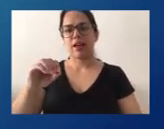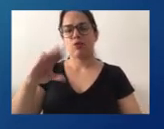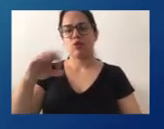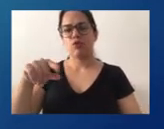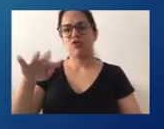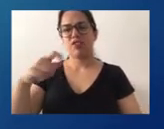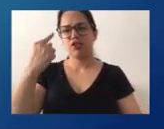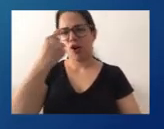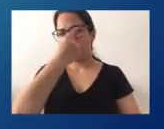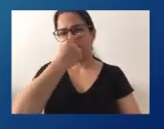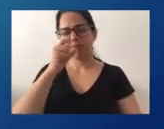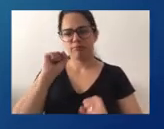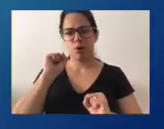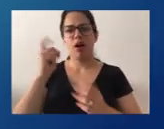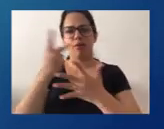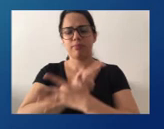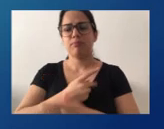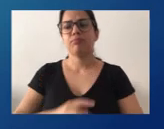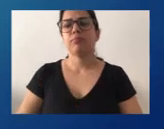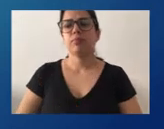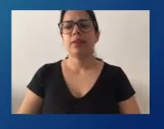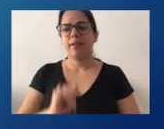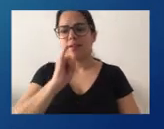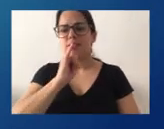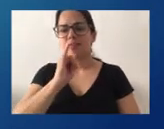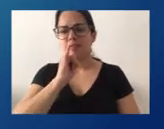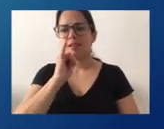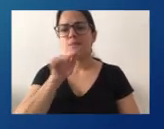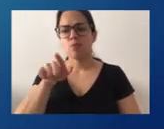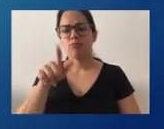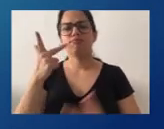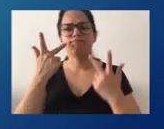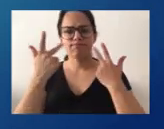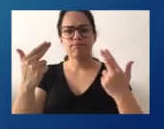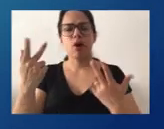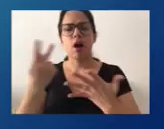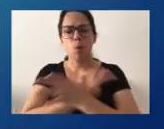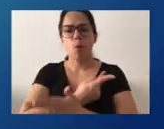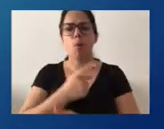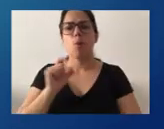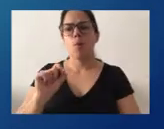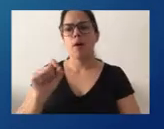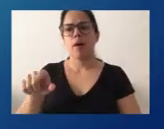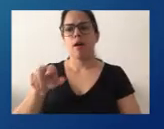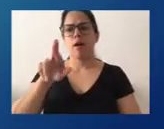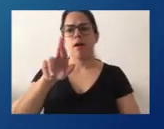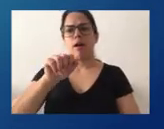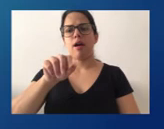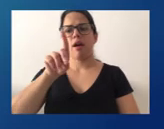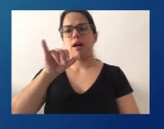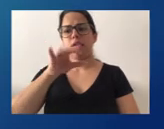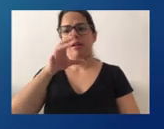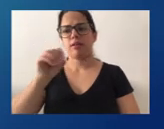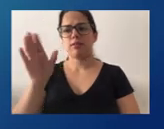Então, um exemplo, né, bem comum do uso da radiação não ionizante é a radiação UV, a luz ultravioleta,